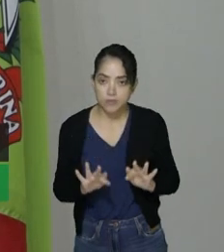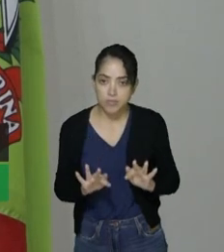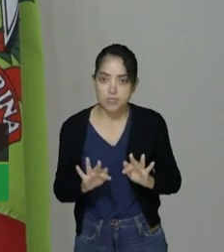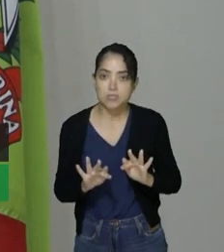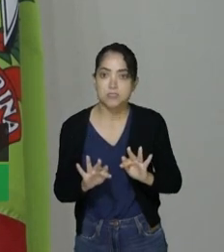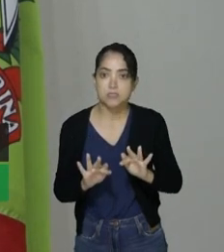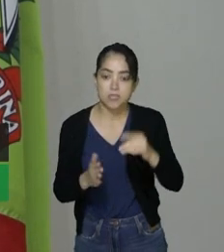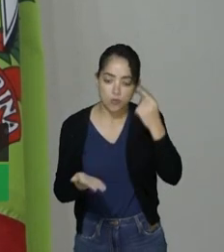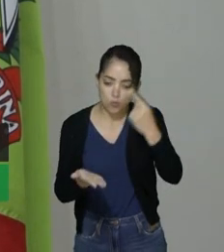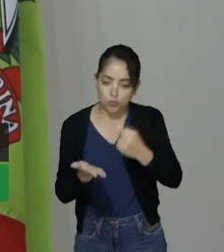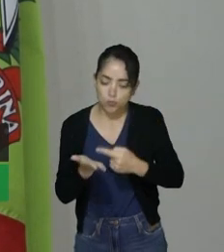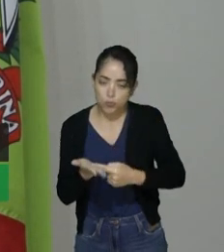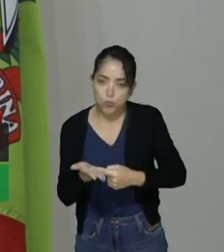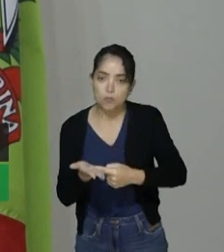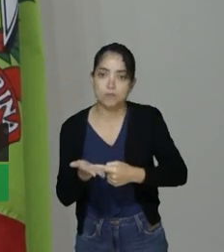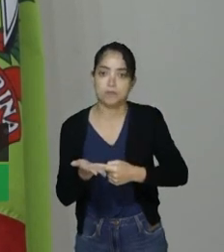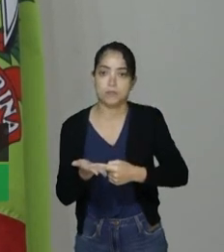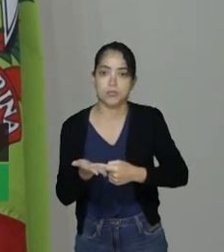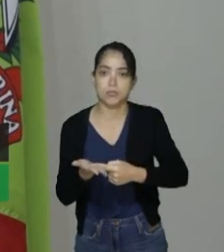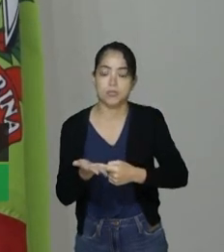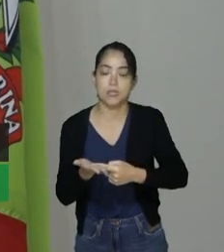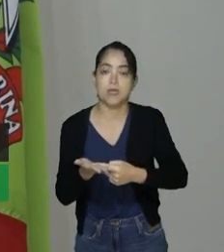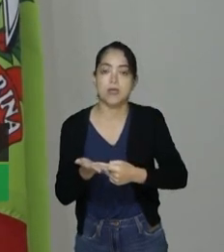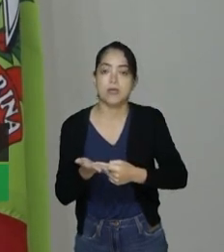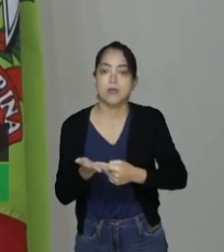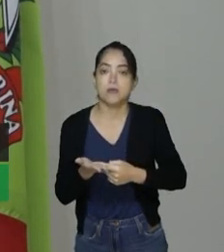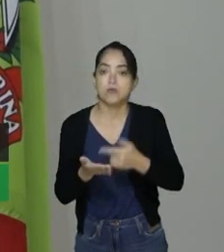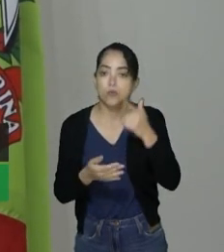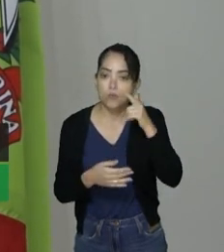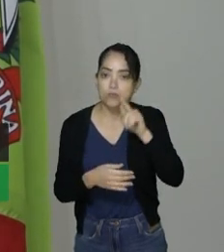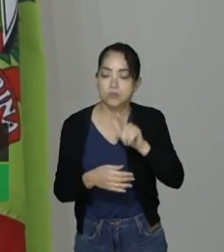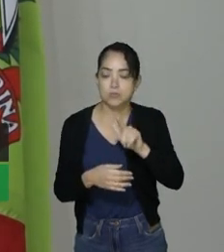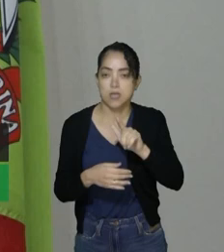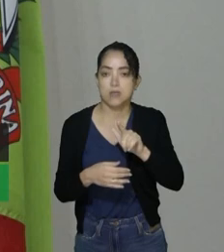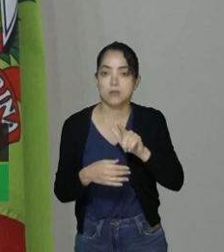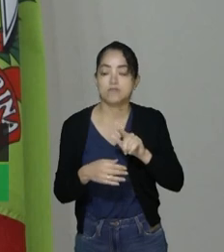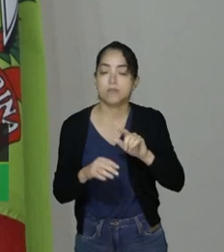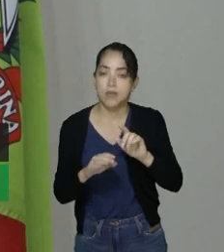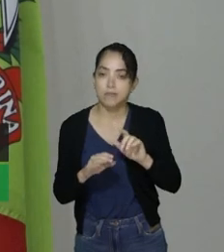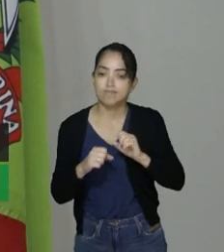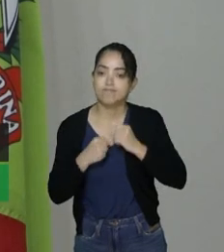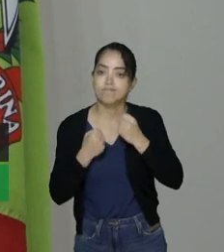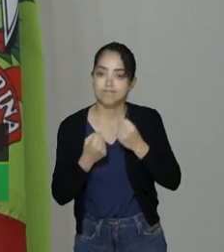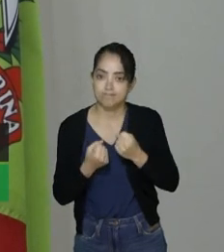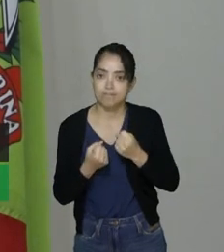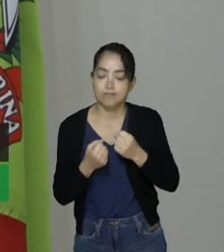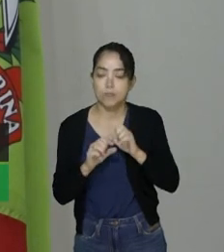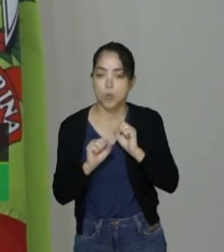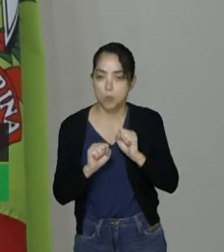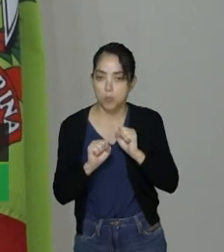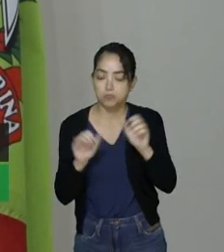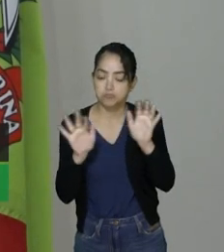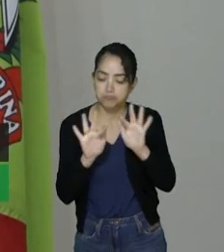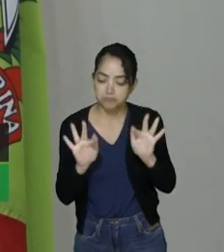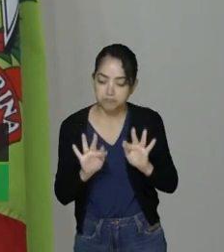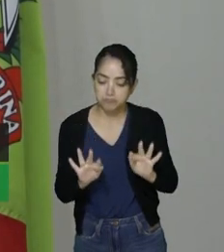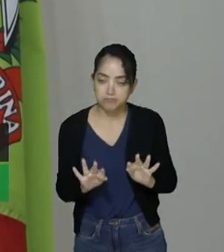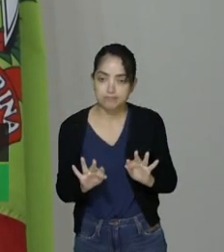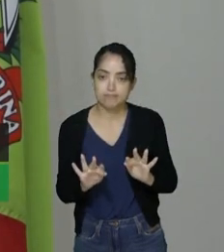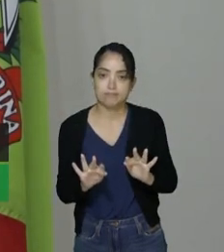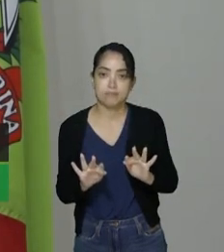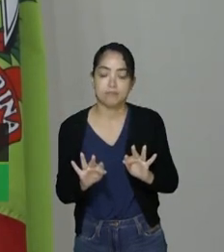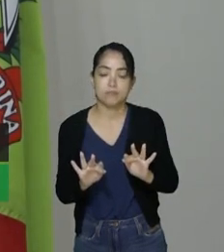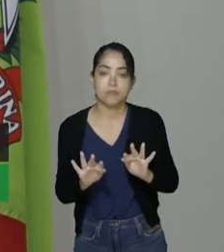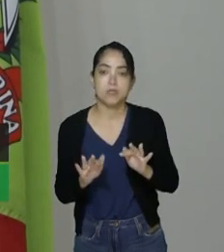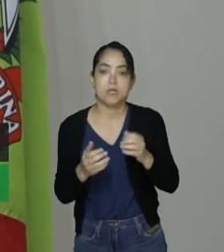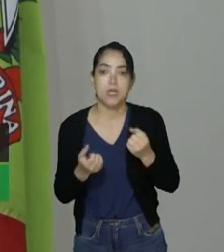sua vocação, quando se realiza, aqui dentro eu pude cumprir com a minha vocação e pude ser feliz. Aqui dentro eu pude